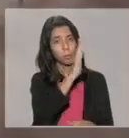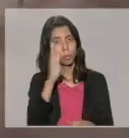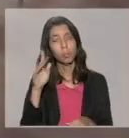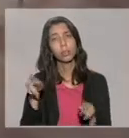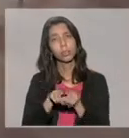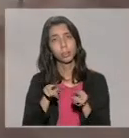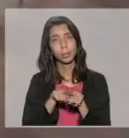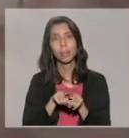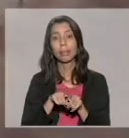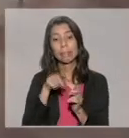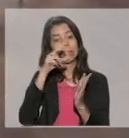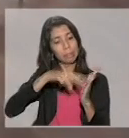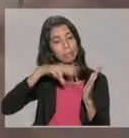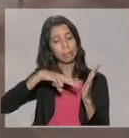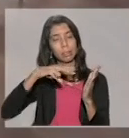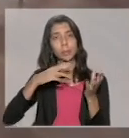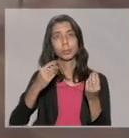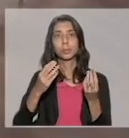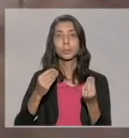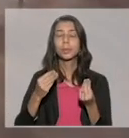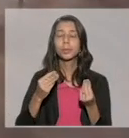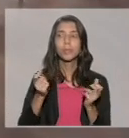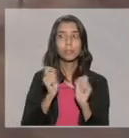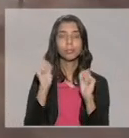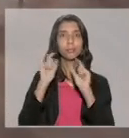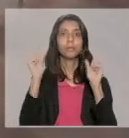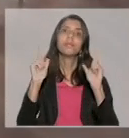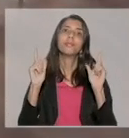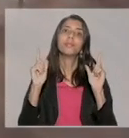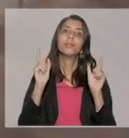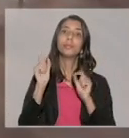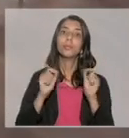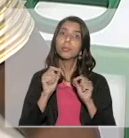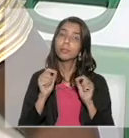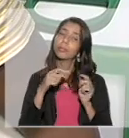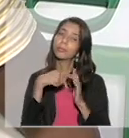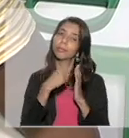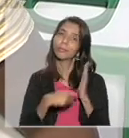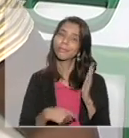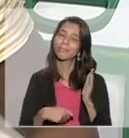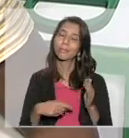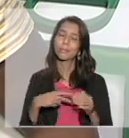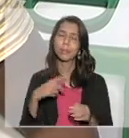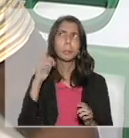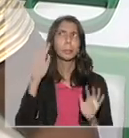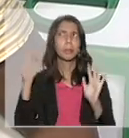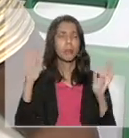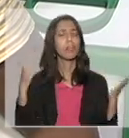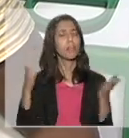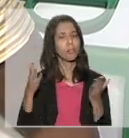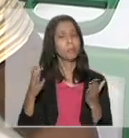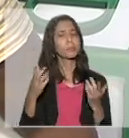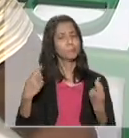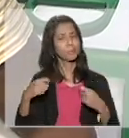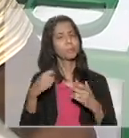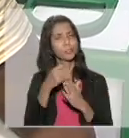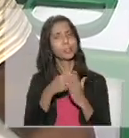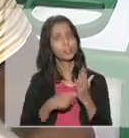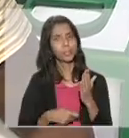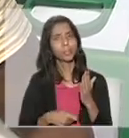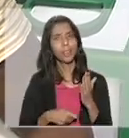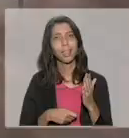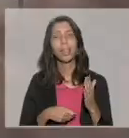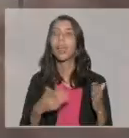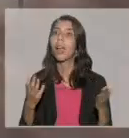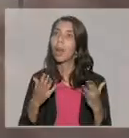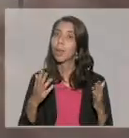tanto ler, eu despertei o interesse de escrever. Falei, agora está na hora de eu escrever também um livro.